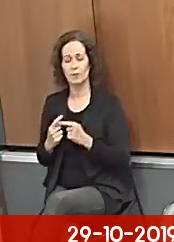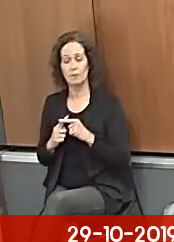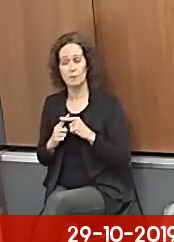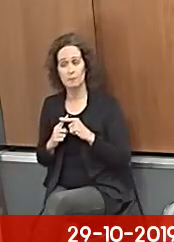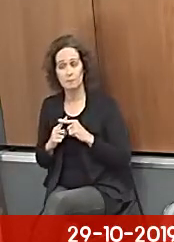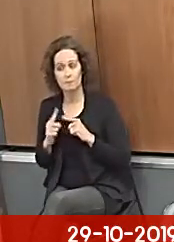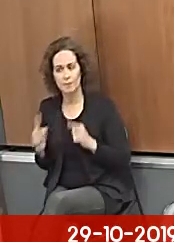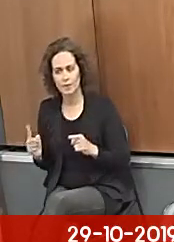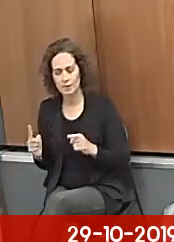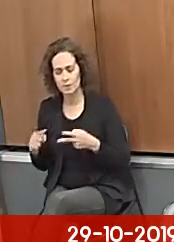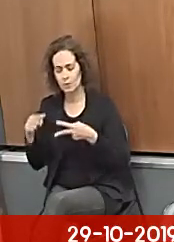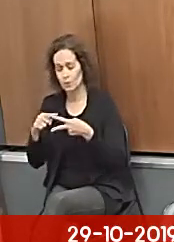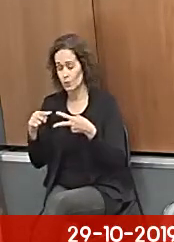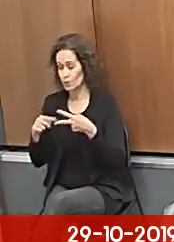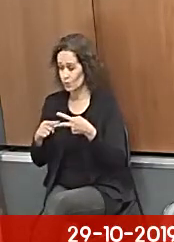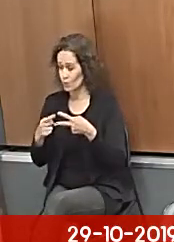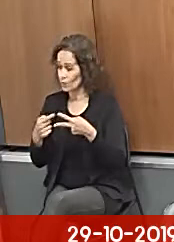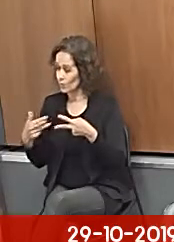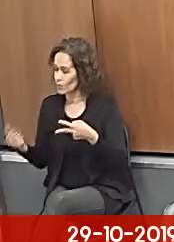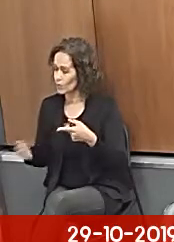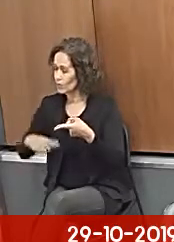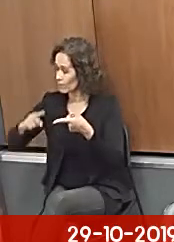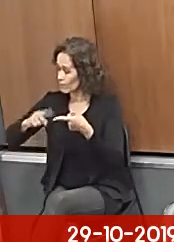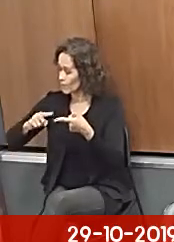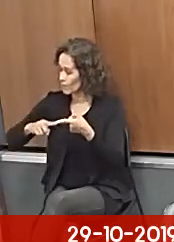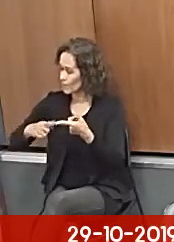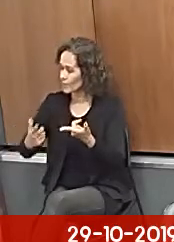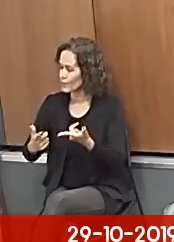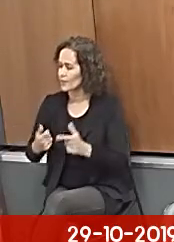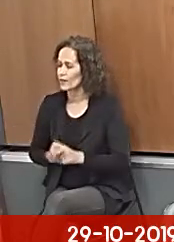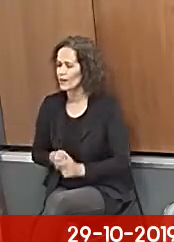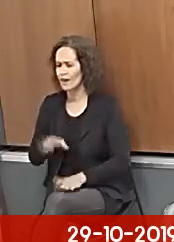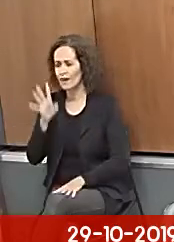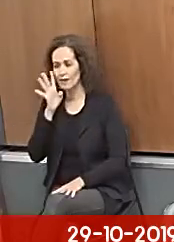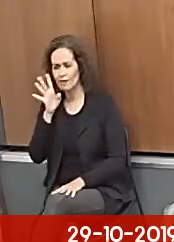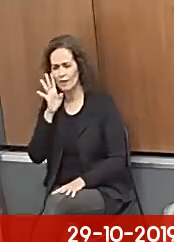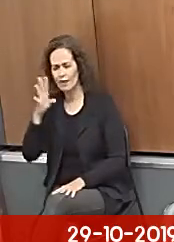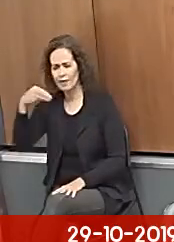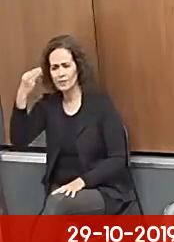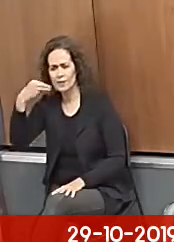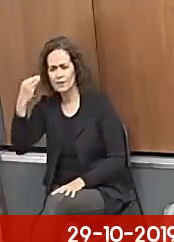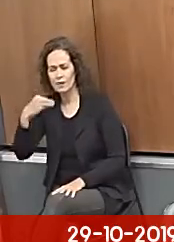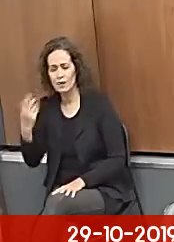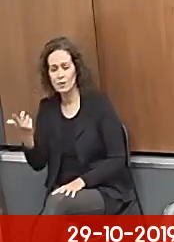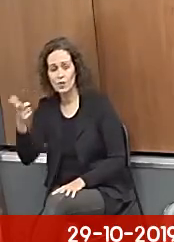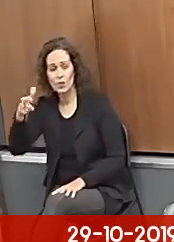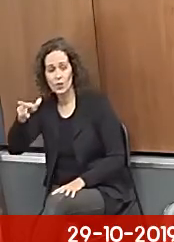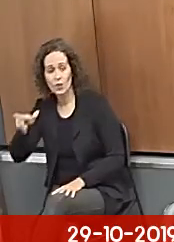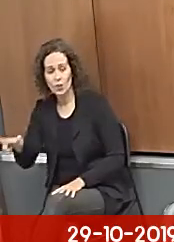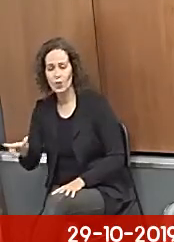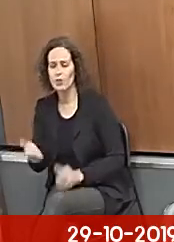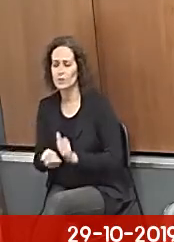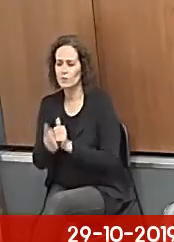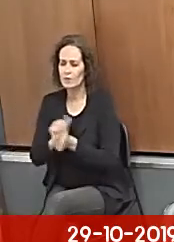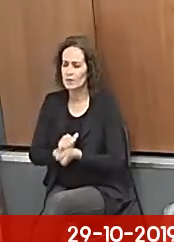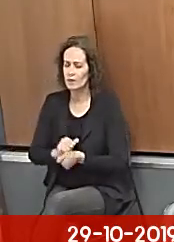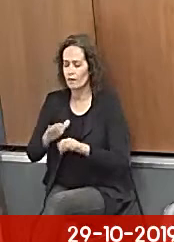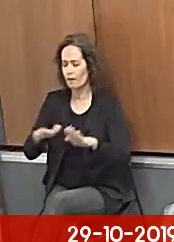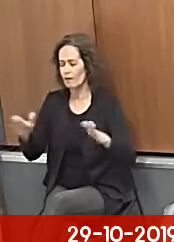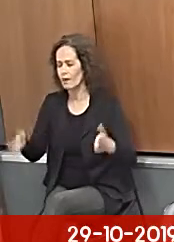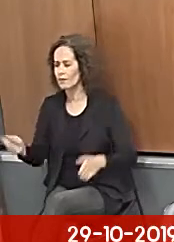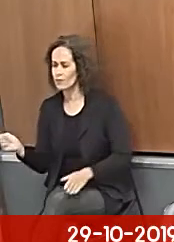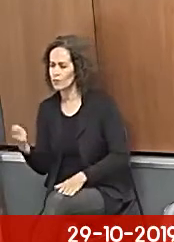Mas são duas situações. Primeiro, que a gente... Eu acho que é legal experienciar outras modalidades, aprender o tênis de mesa,